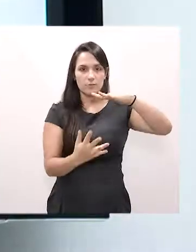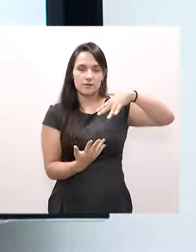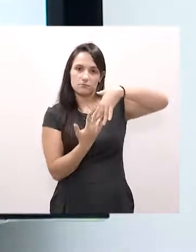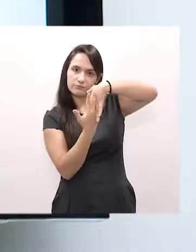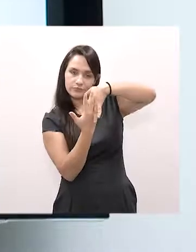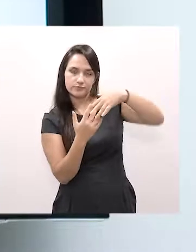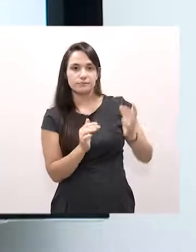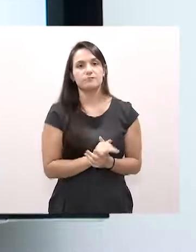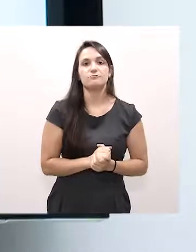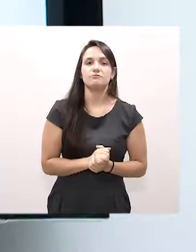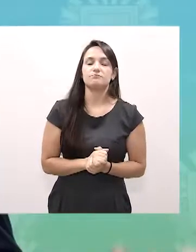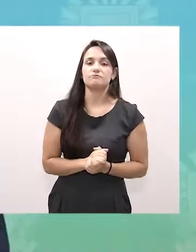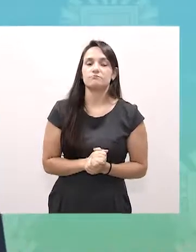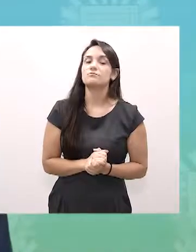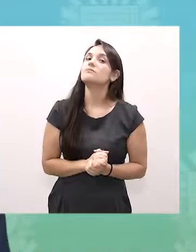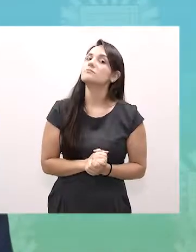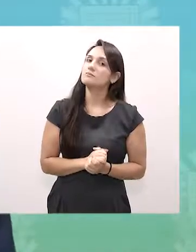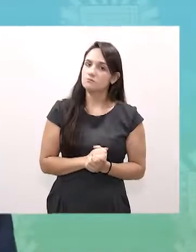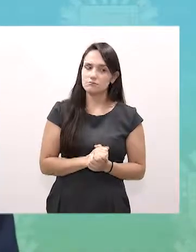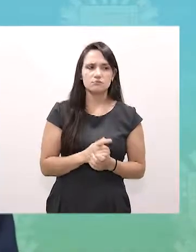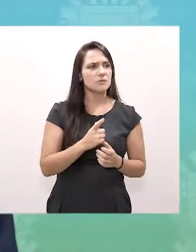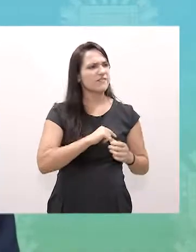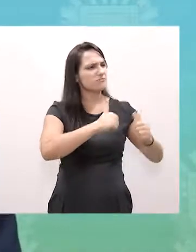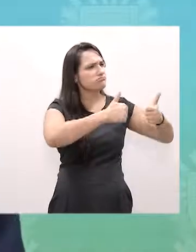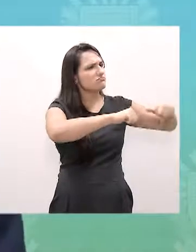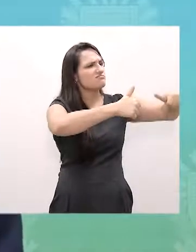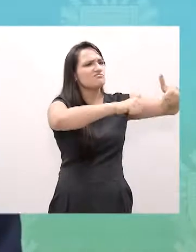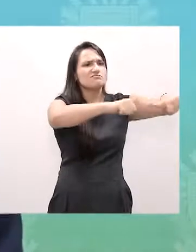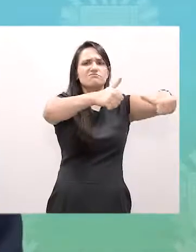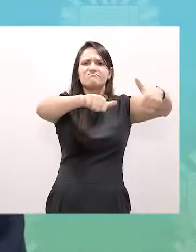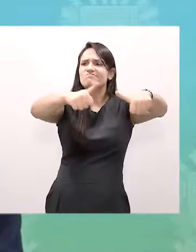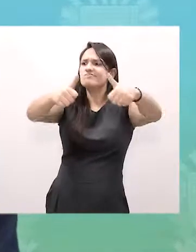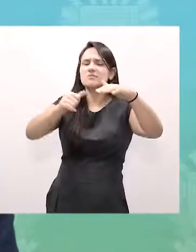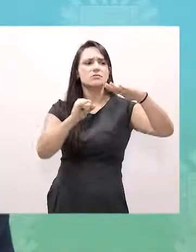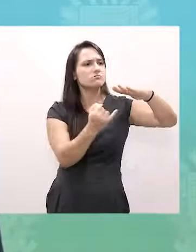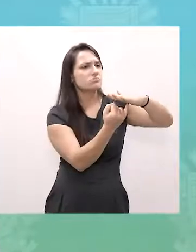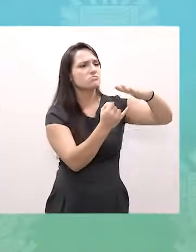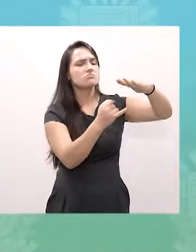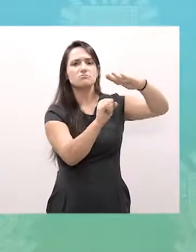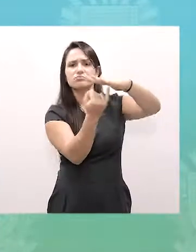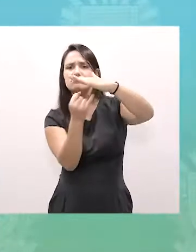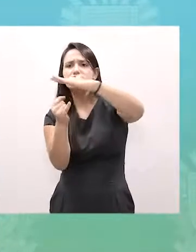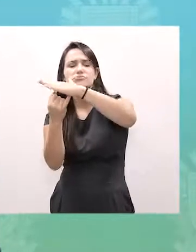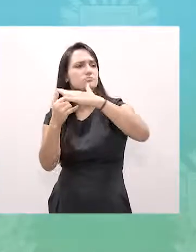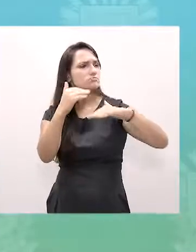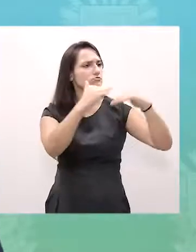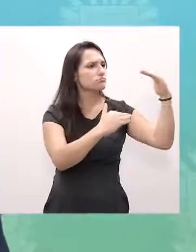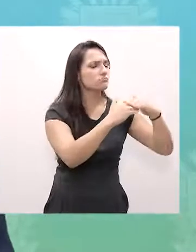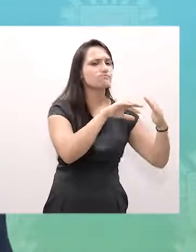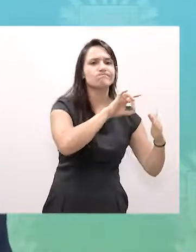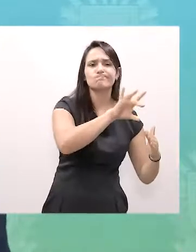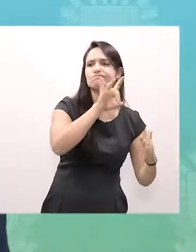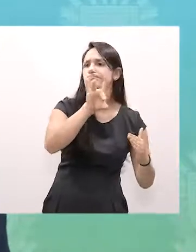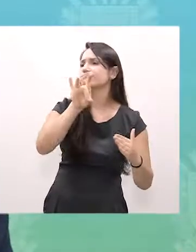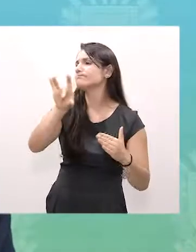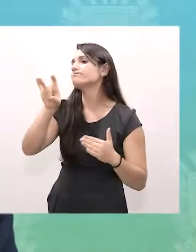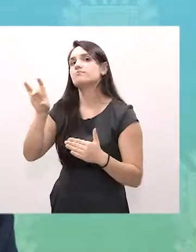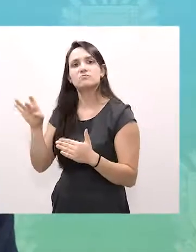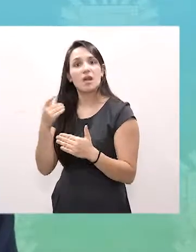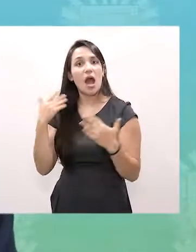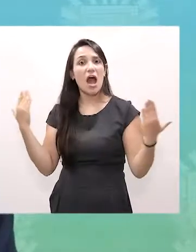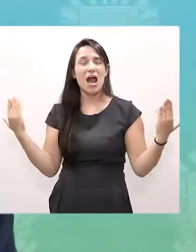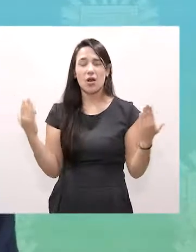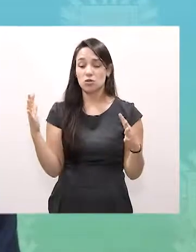Sul. Com essa análise feita por cada instituição, nós temos